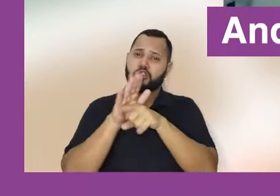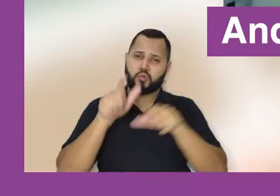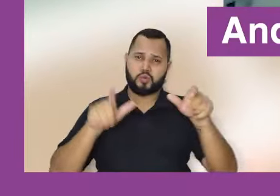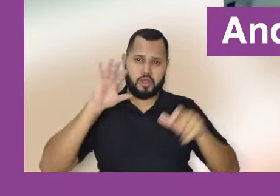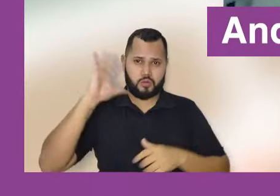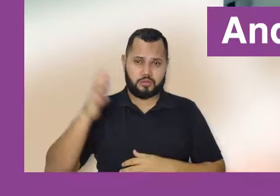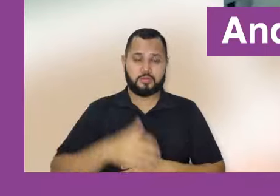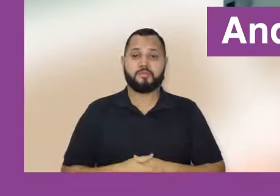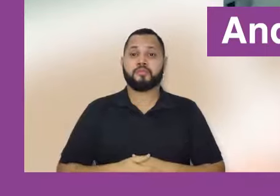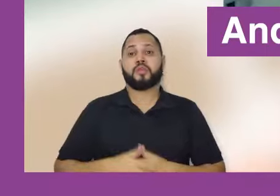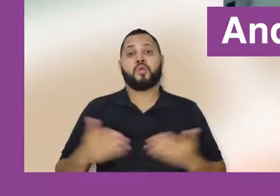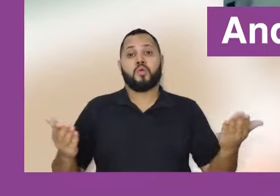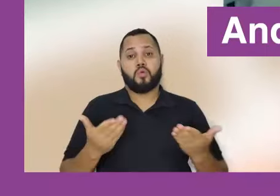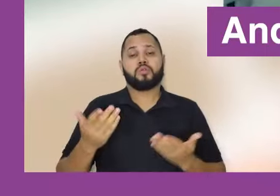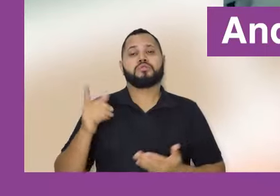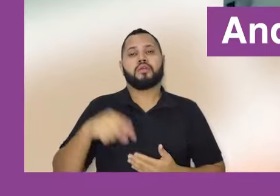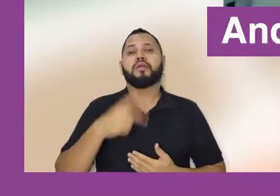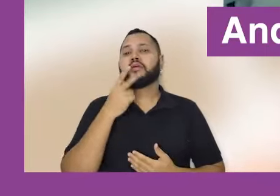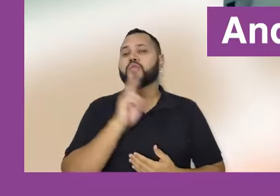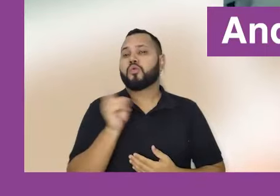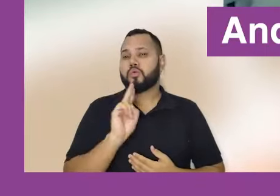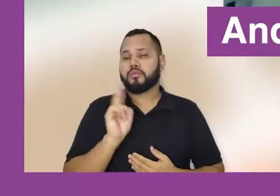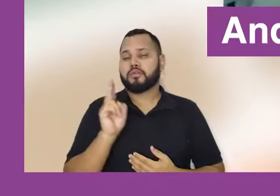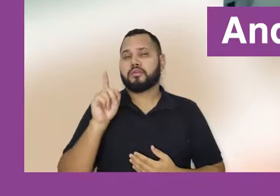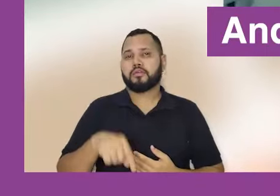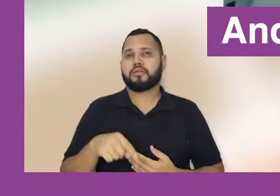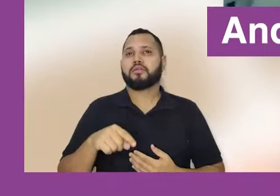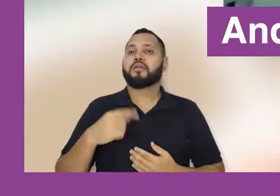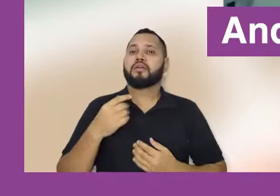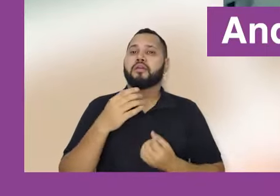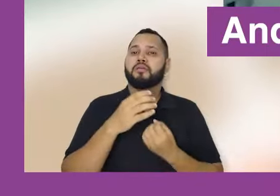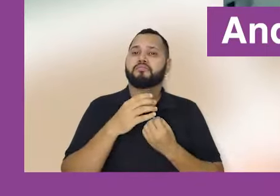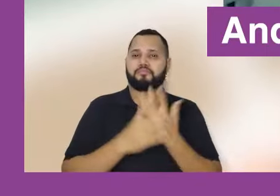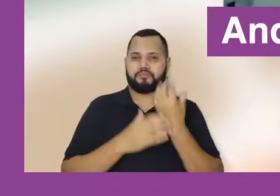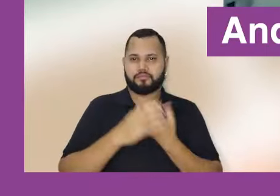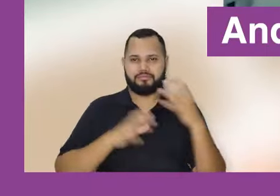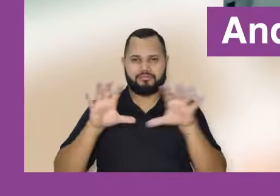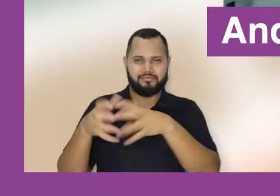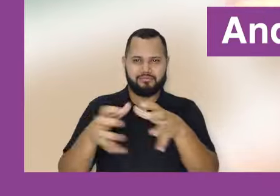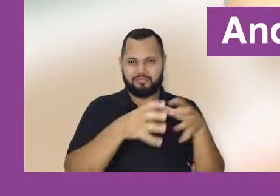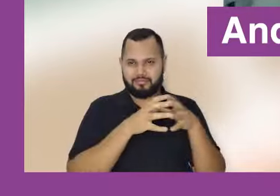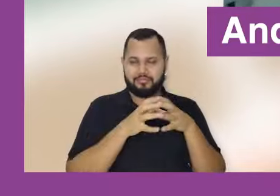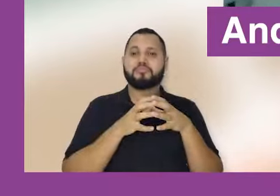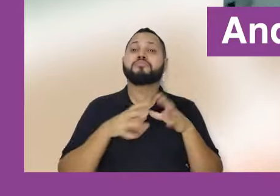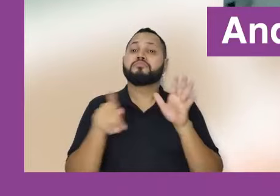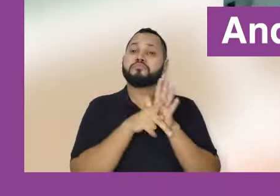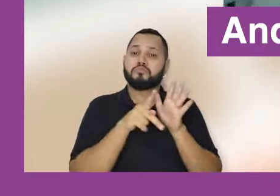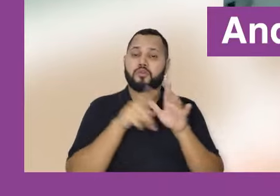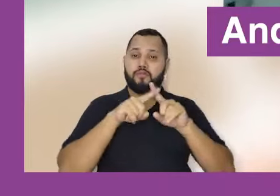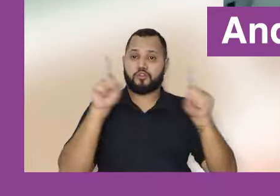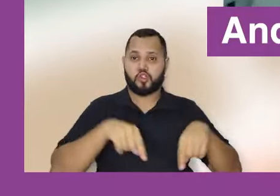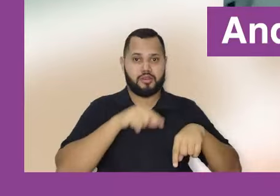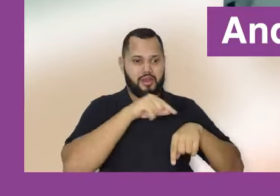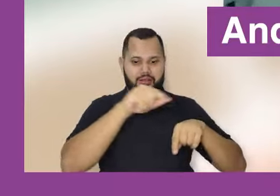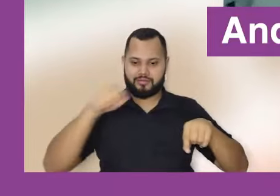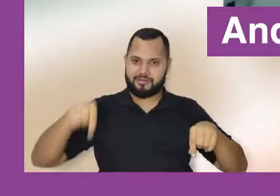hoje a gente tem o que a gente chama aí desors grupos são os grupos formados pelos